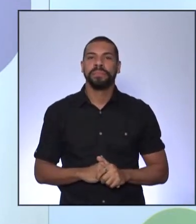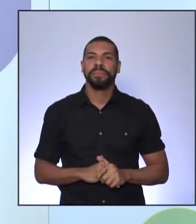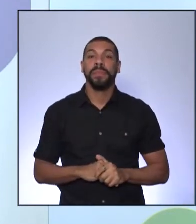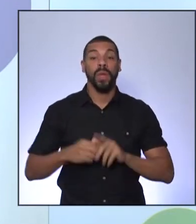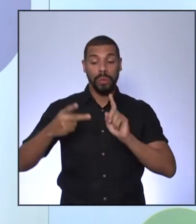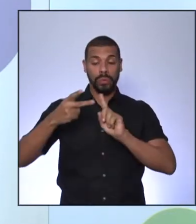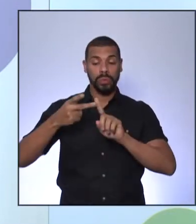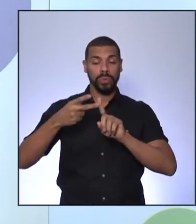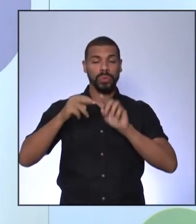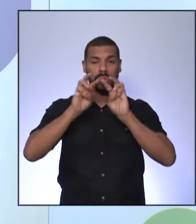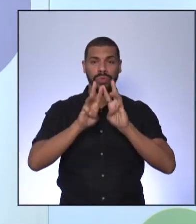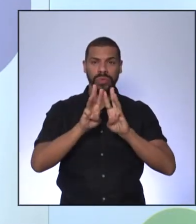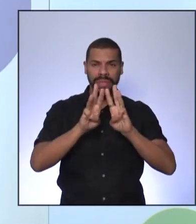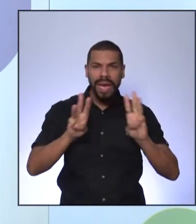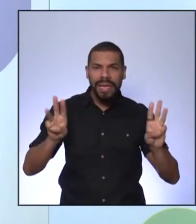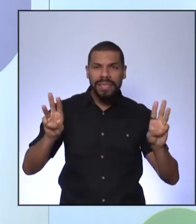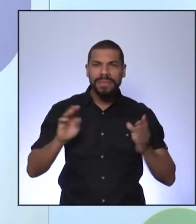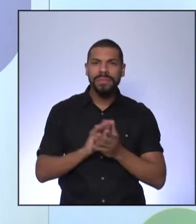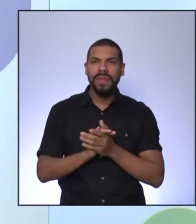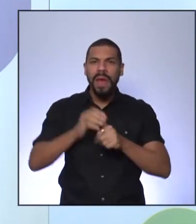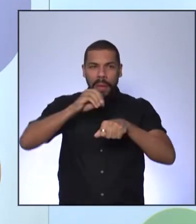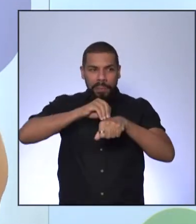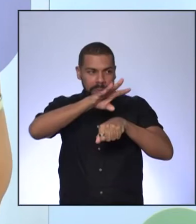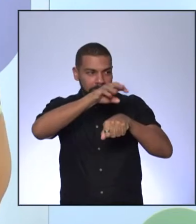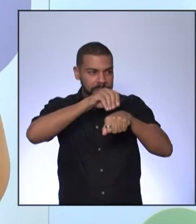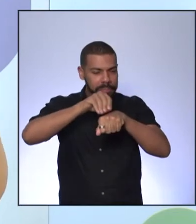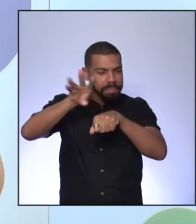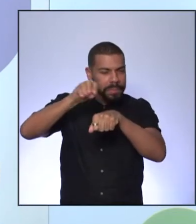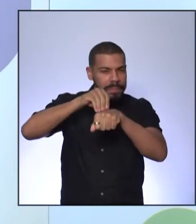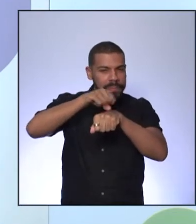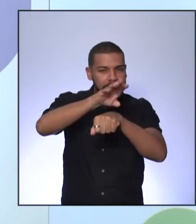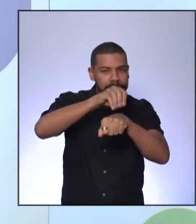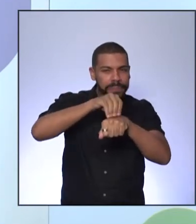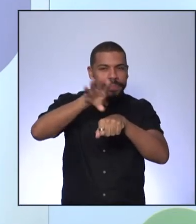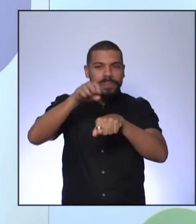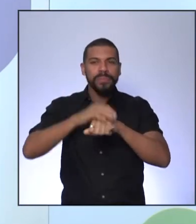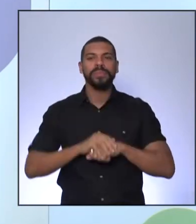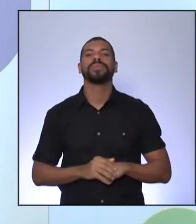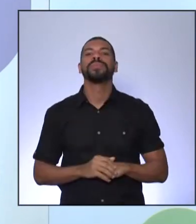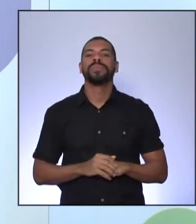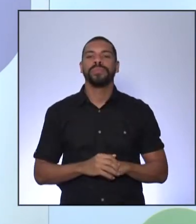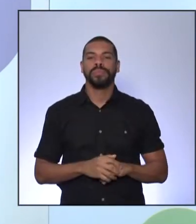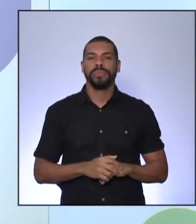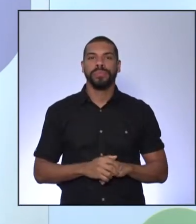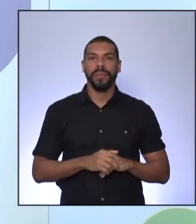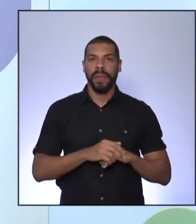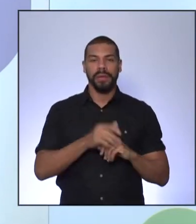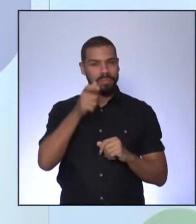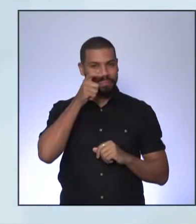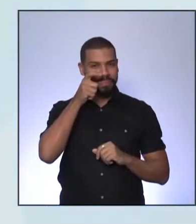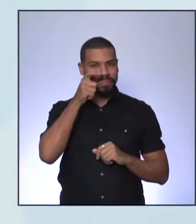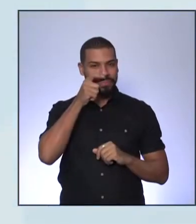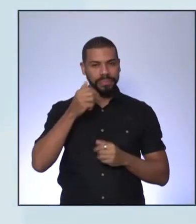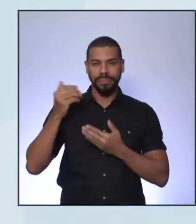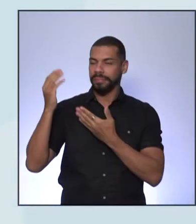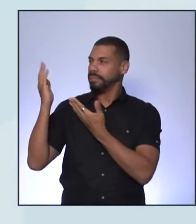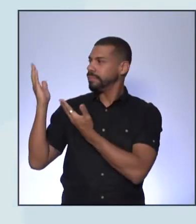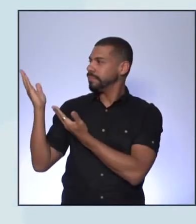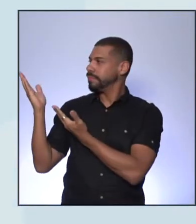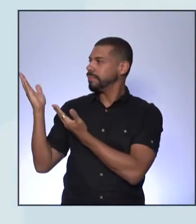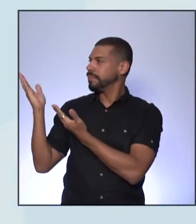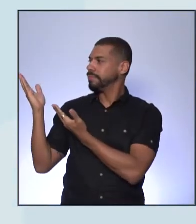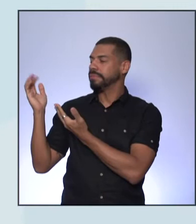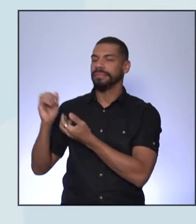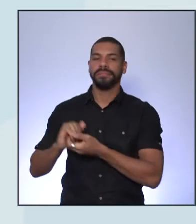segundo site, que eu indiquei para vocês, é o Novotec. Você pode pôr na tela para mim, por favor?